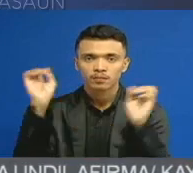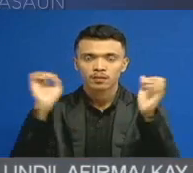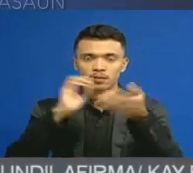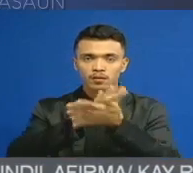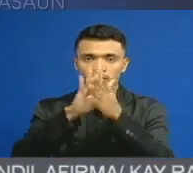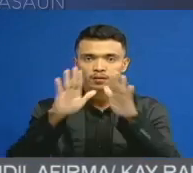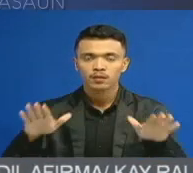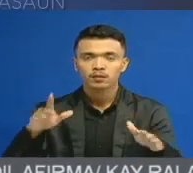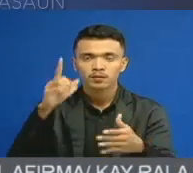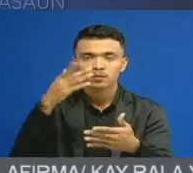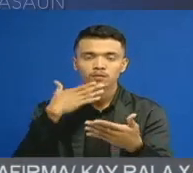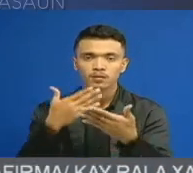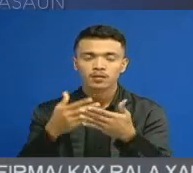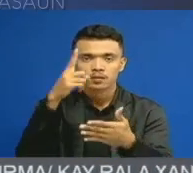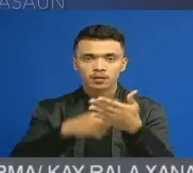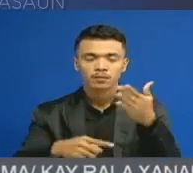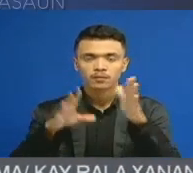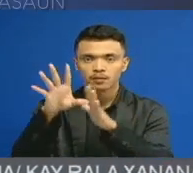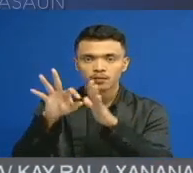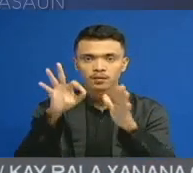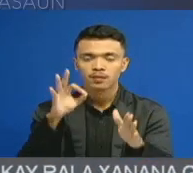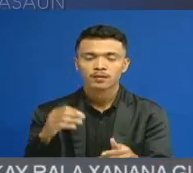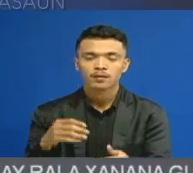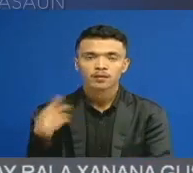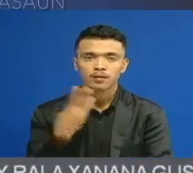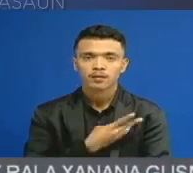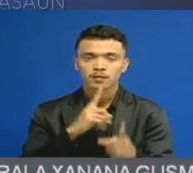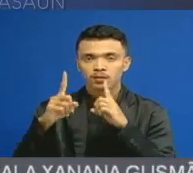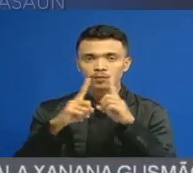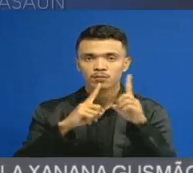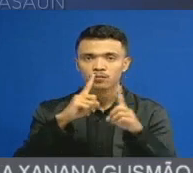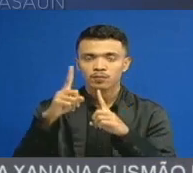ita heta un ba. Agora. Ita kulia in termos de direito